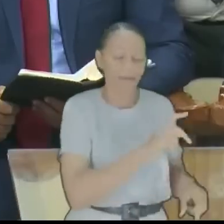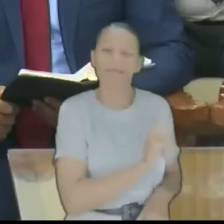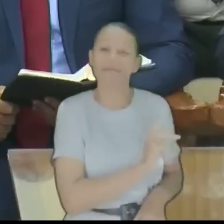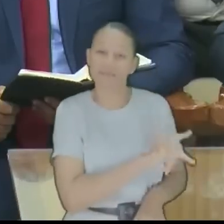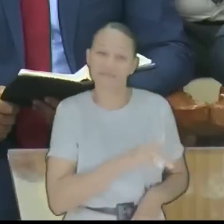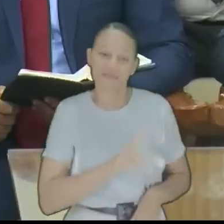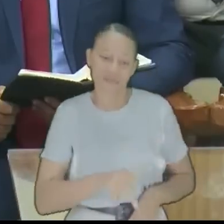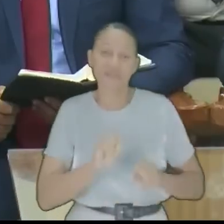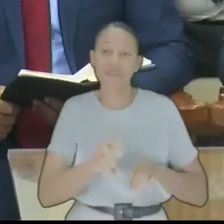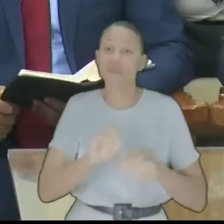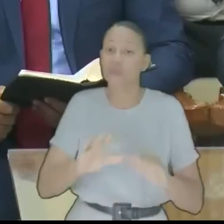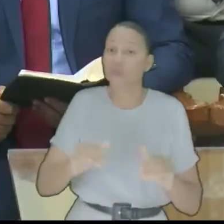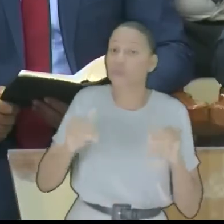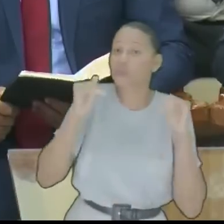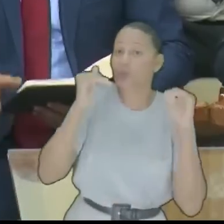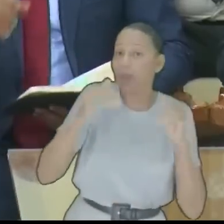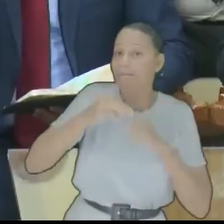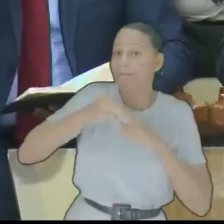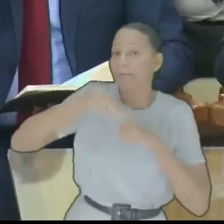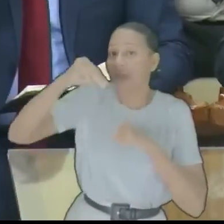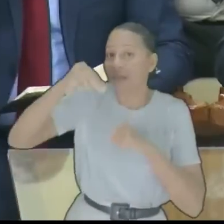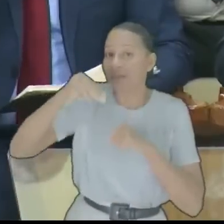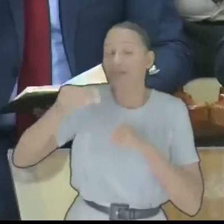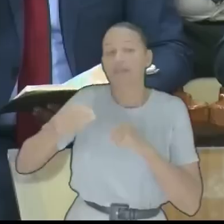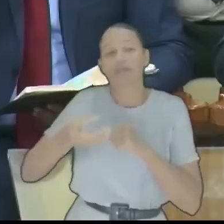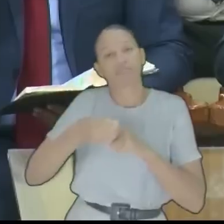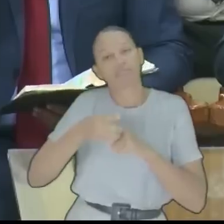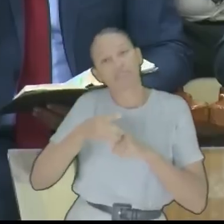superior, quem sabe mestrado,